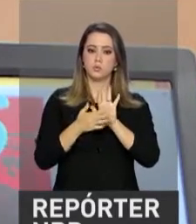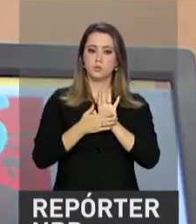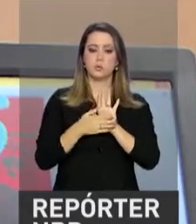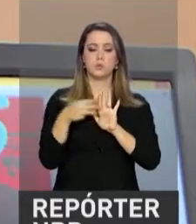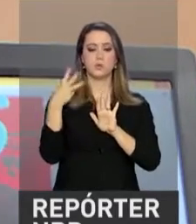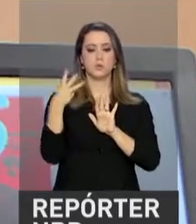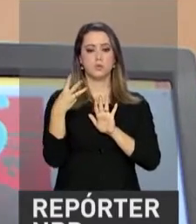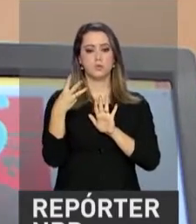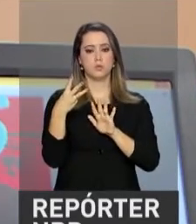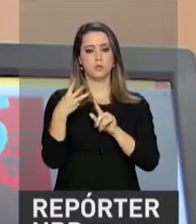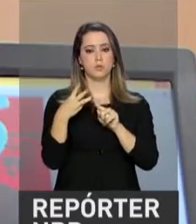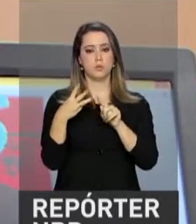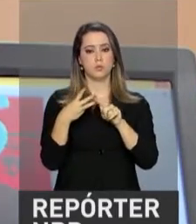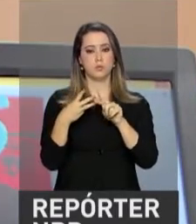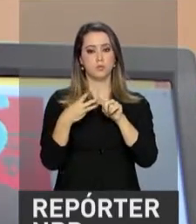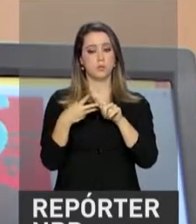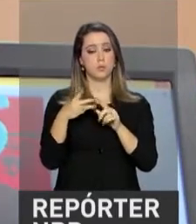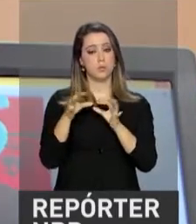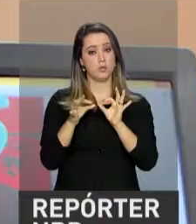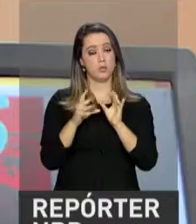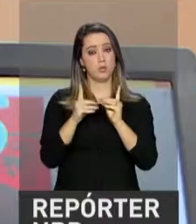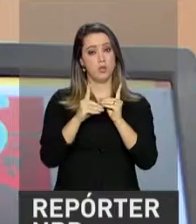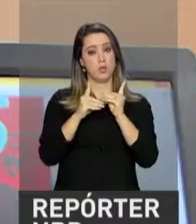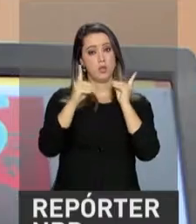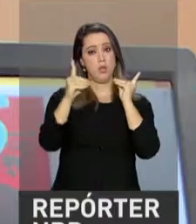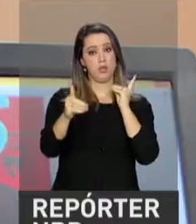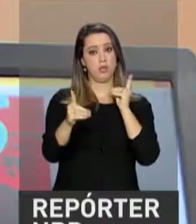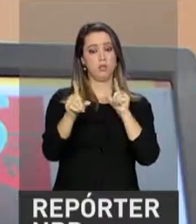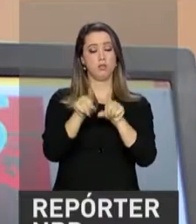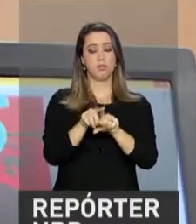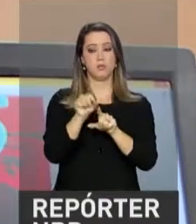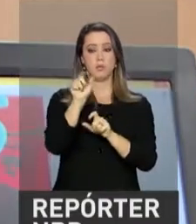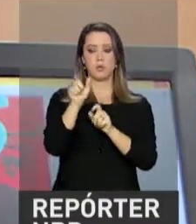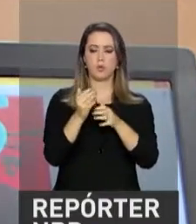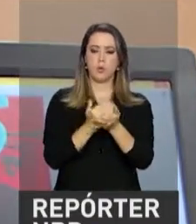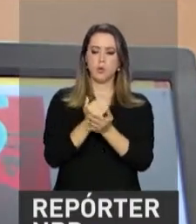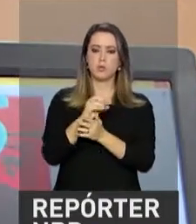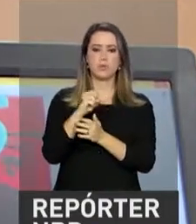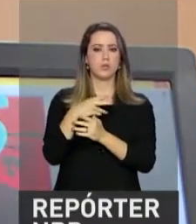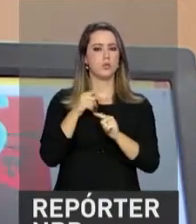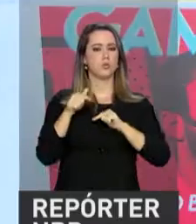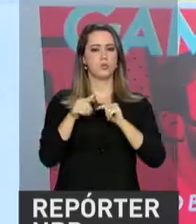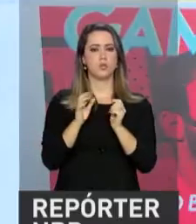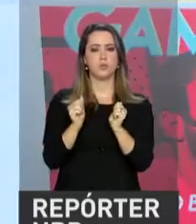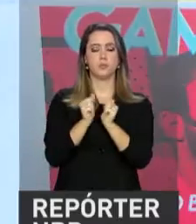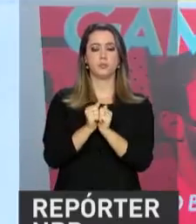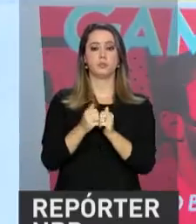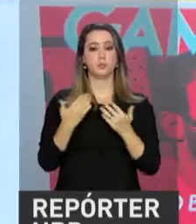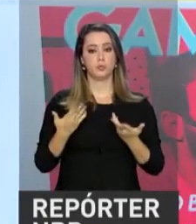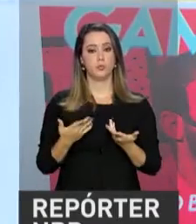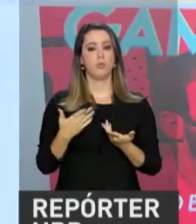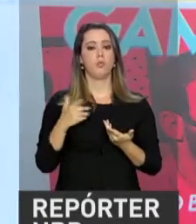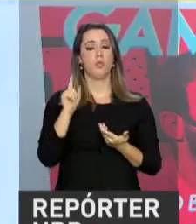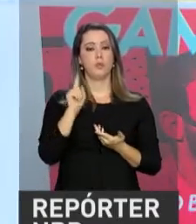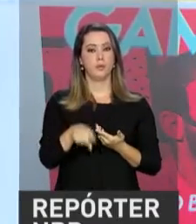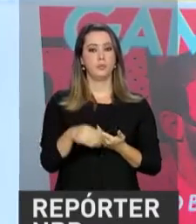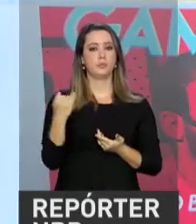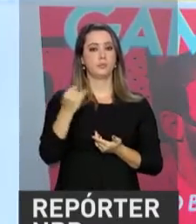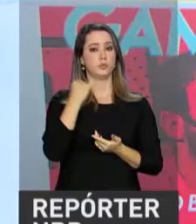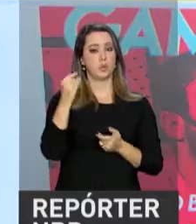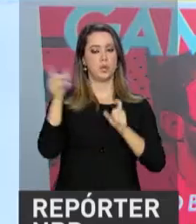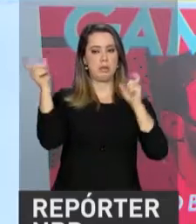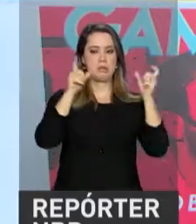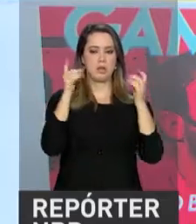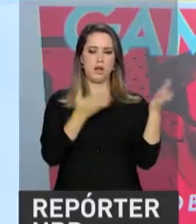módulos a distância é para iniciantes ou para quem já atua no setor nos dois games ao setor que